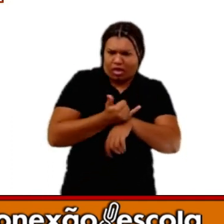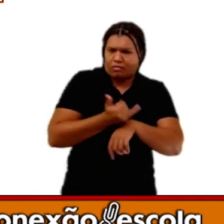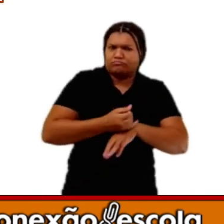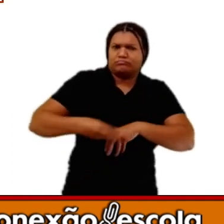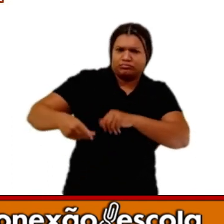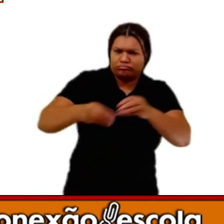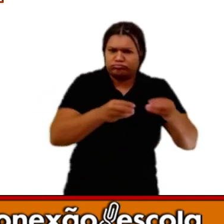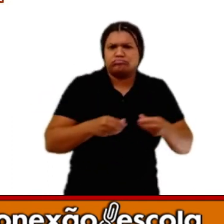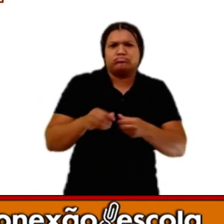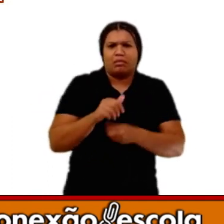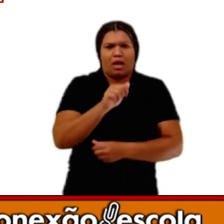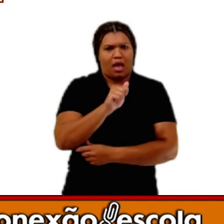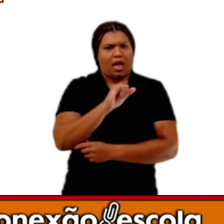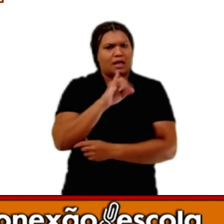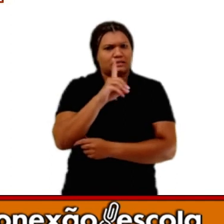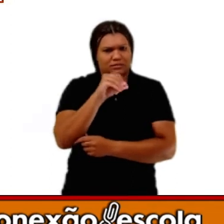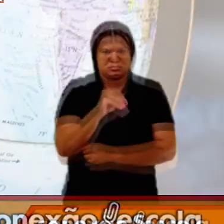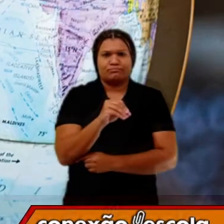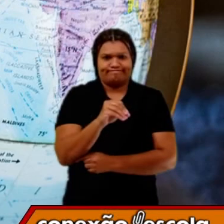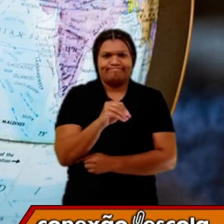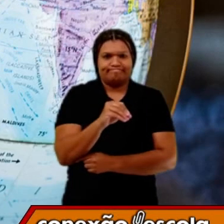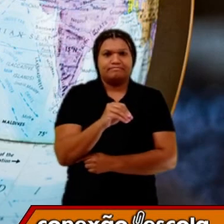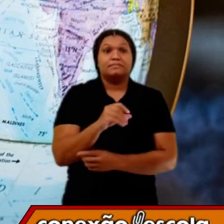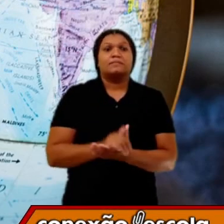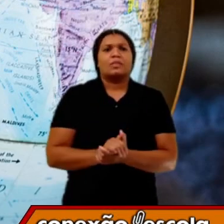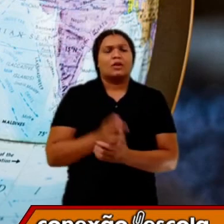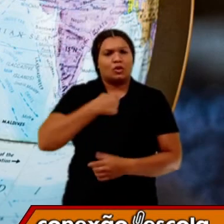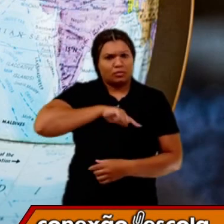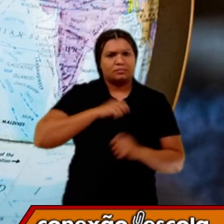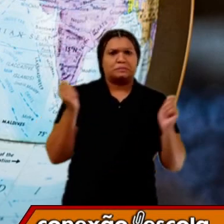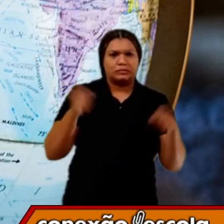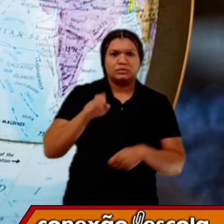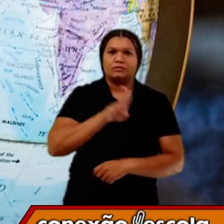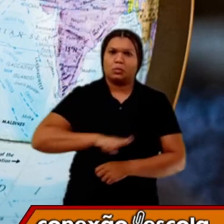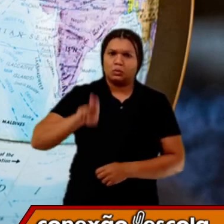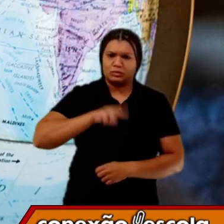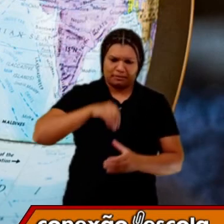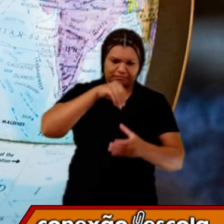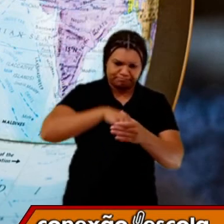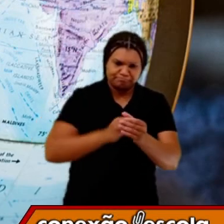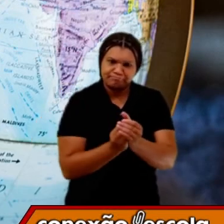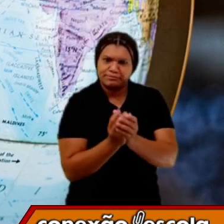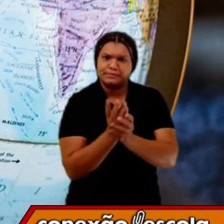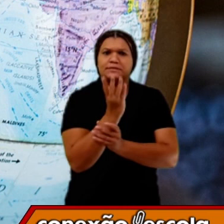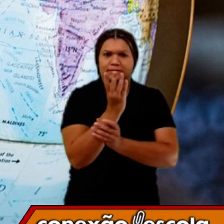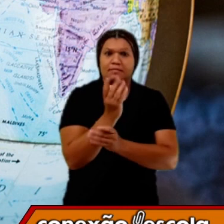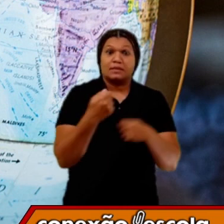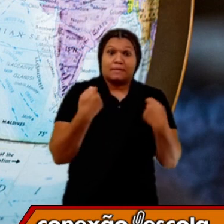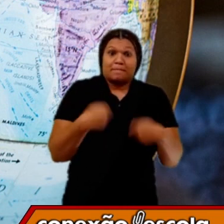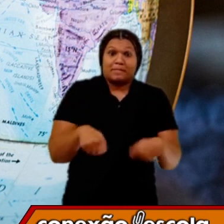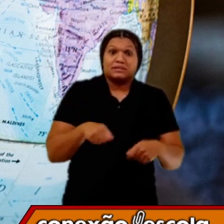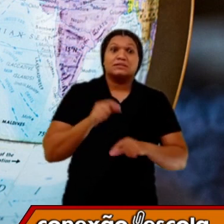conta disso, para que a gente consiga utilizar o solo do cerrado para o plantio, é necessário usar a técnica